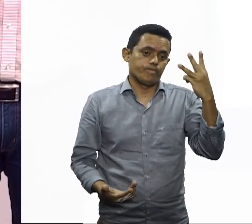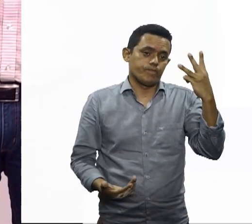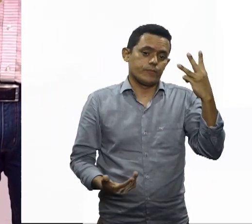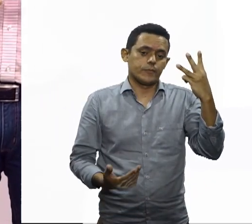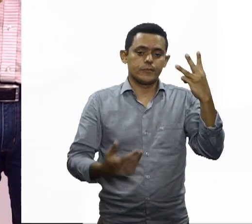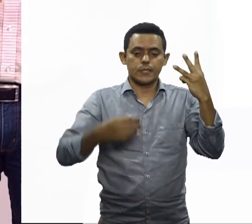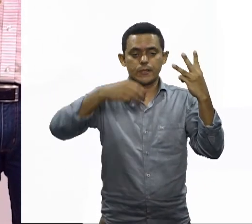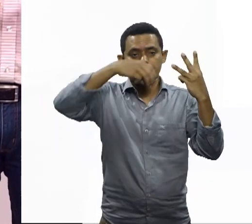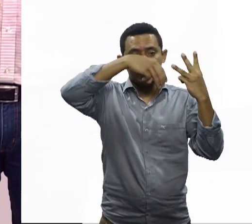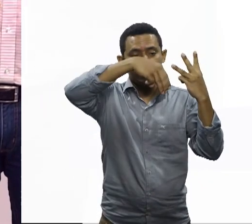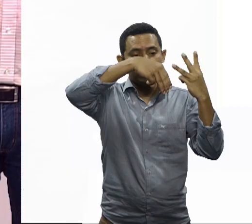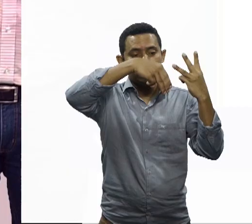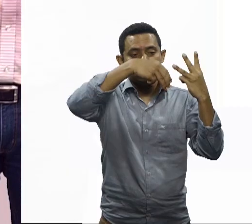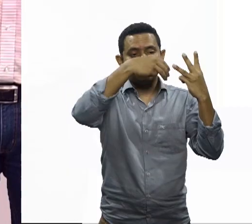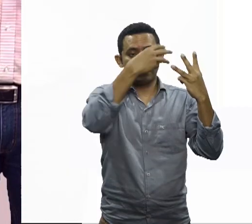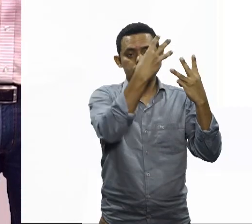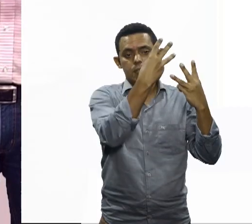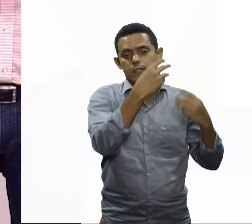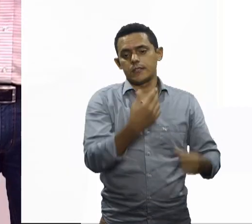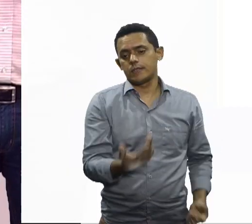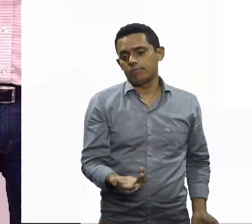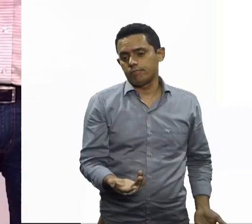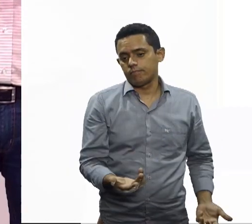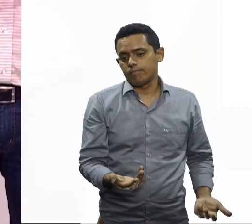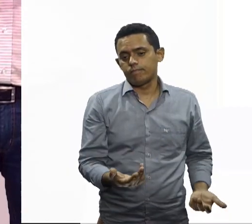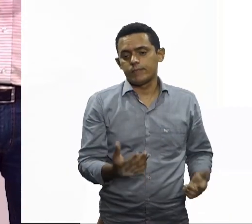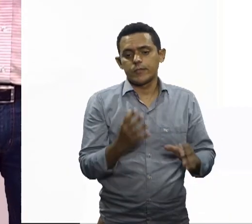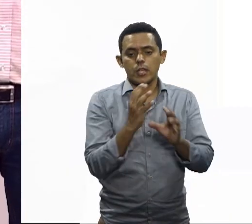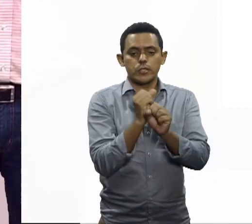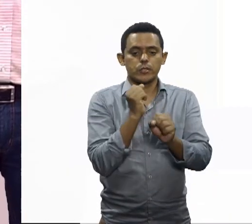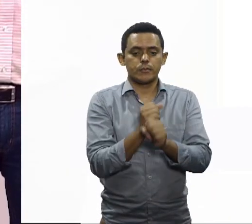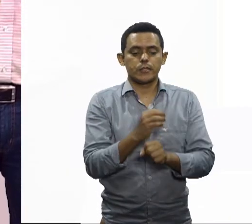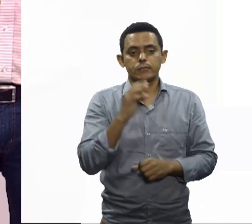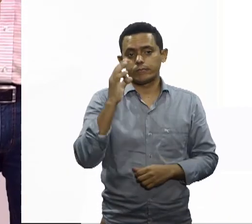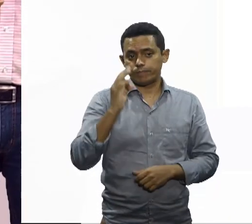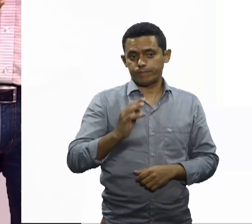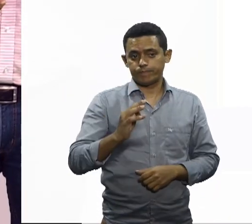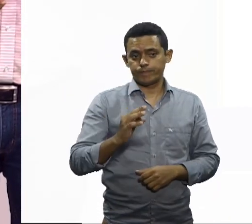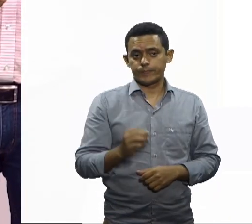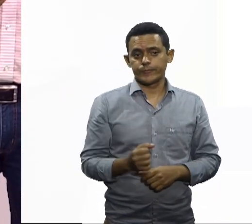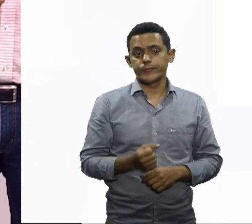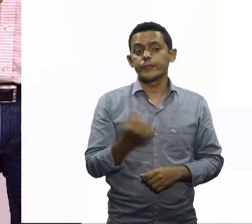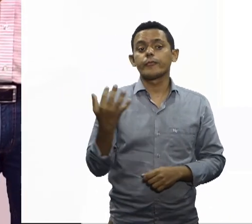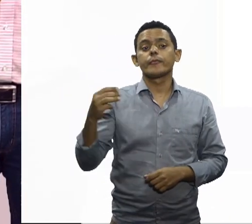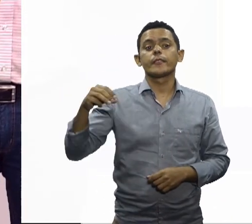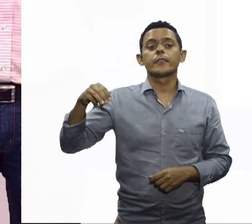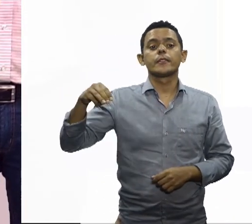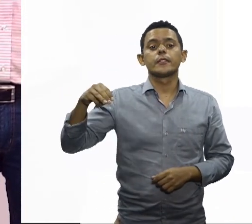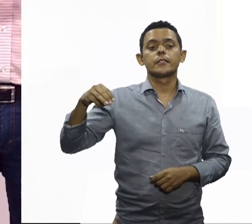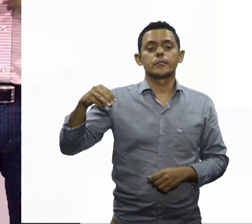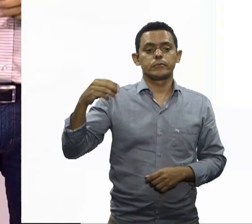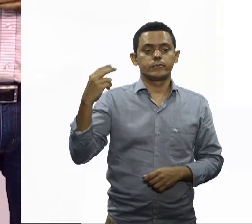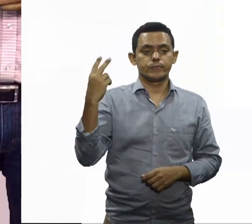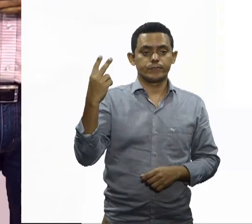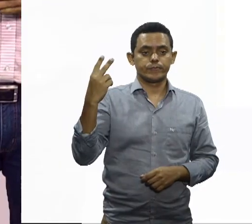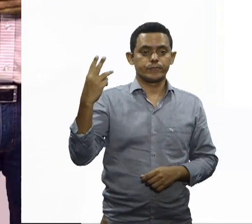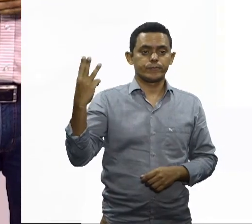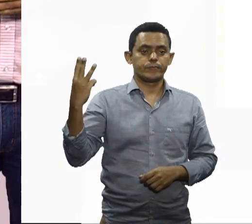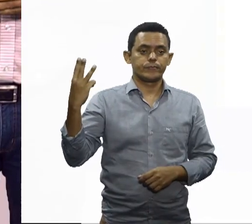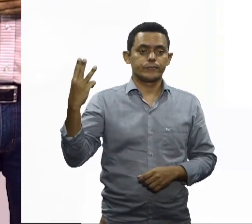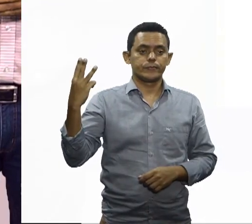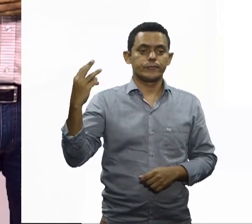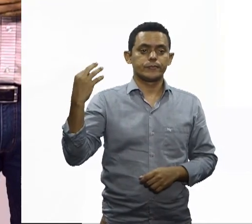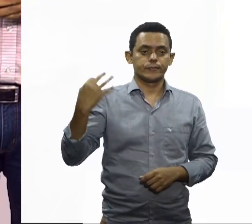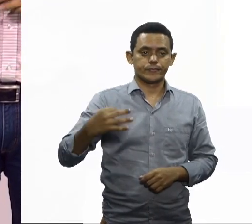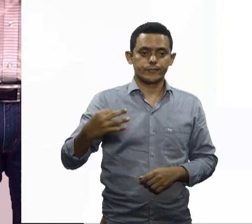terceira, porque ele aparece ali três vezes. Só você somar os seus expoentes, que não aparece que é 1. 1 mais 1 mais 1, que então dá